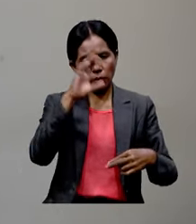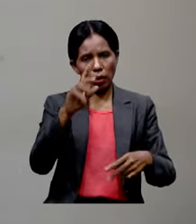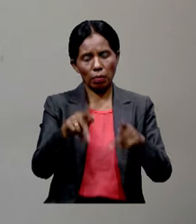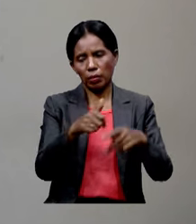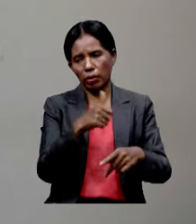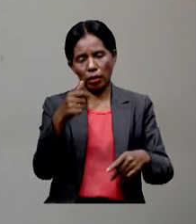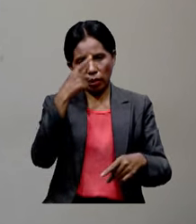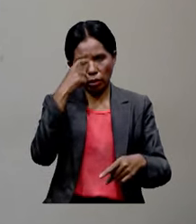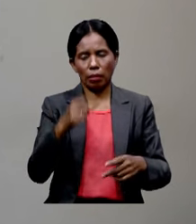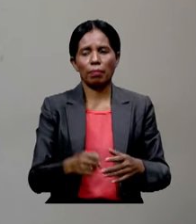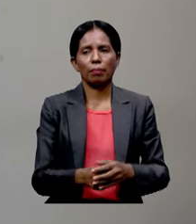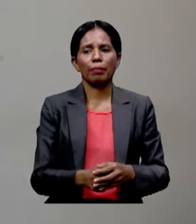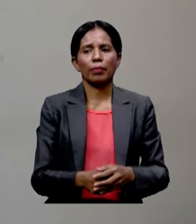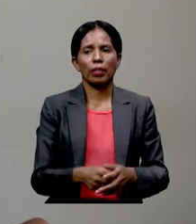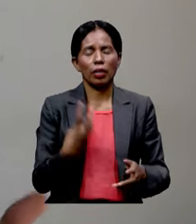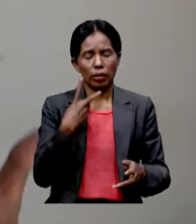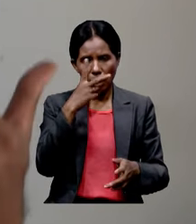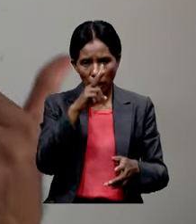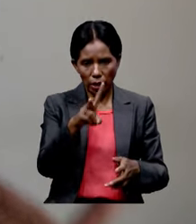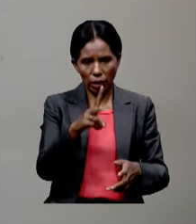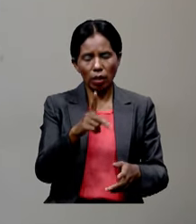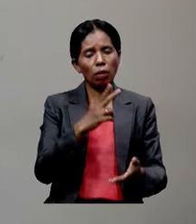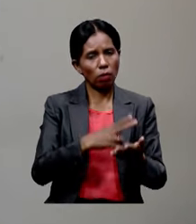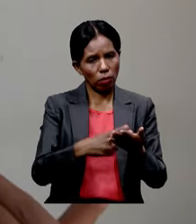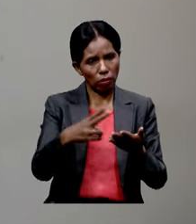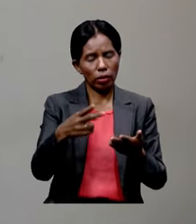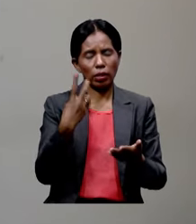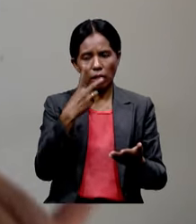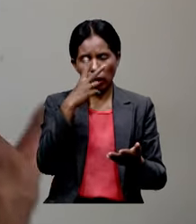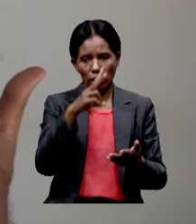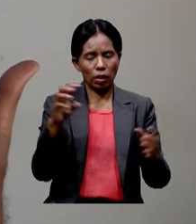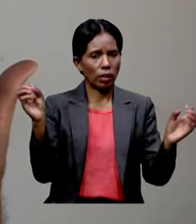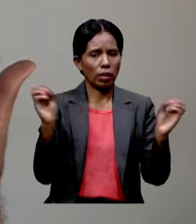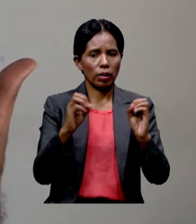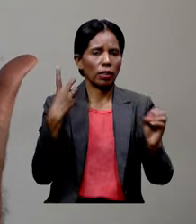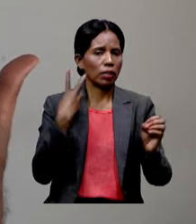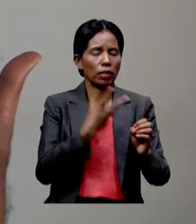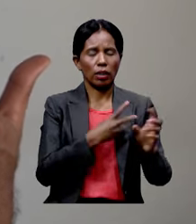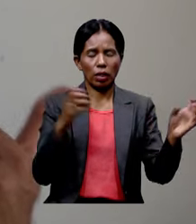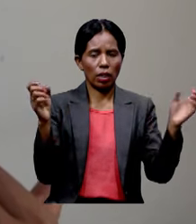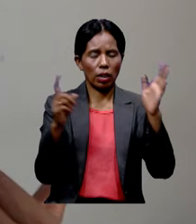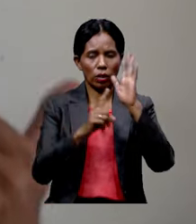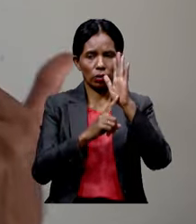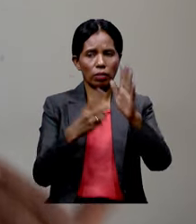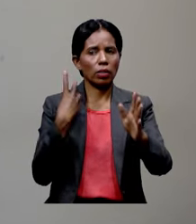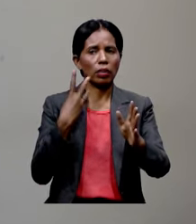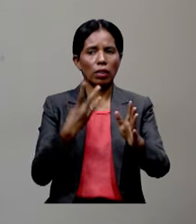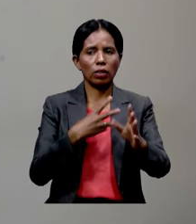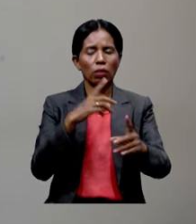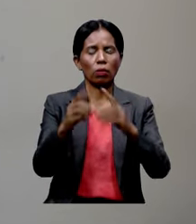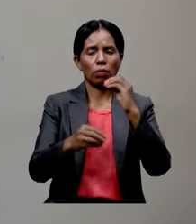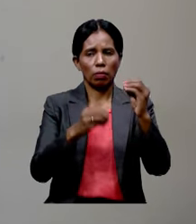tamba honesto det ya. Até a data, itala hatudu be seda itaninia intervenção ida